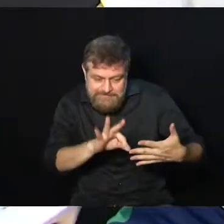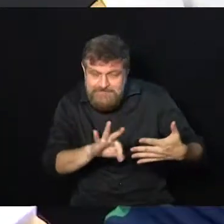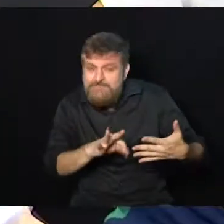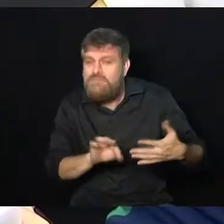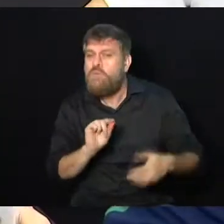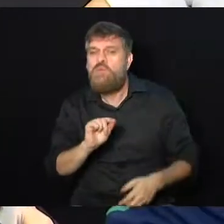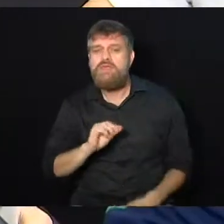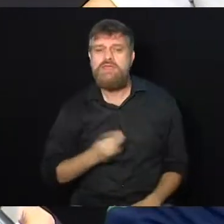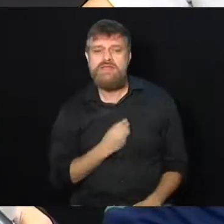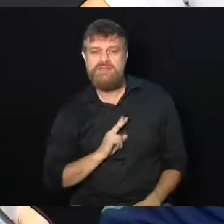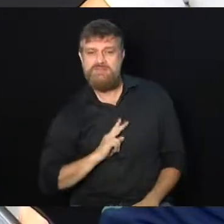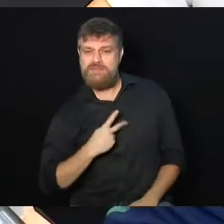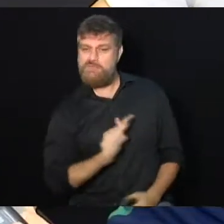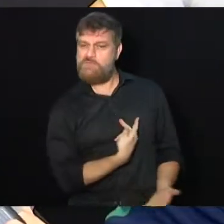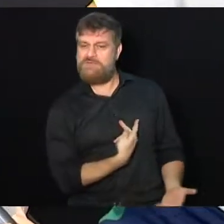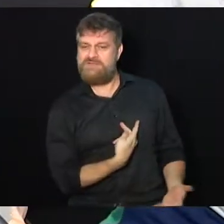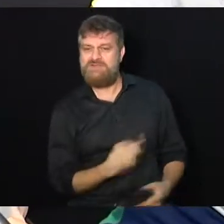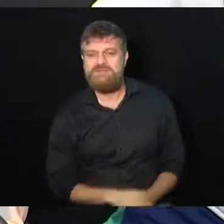sua vida?